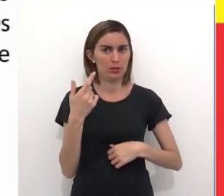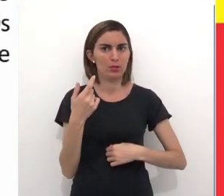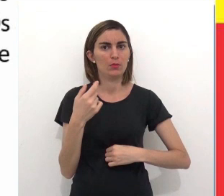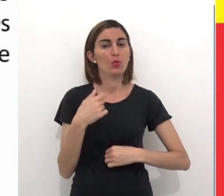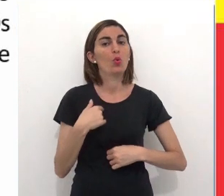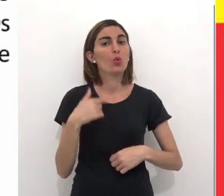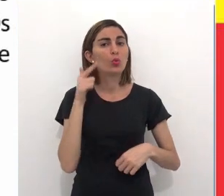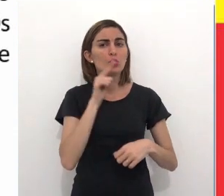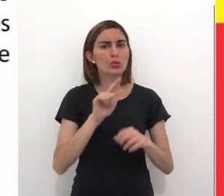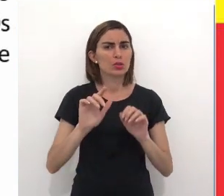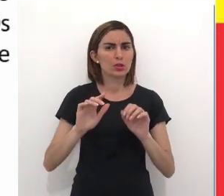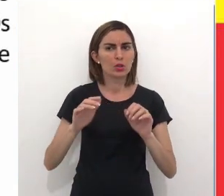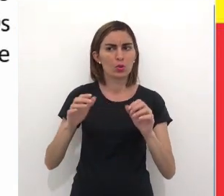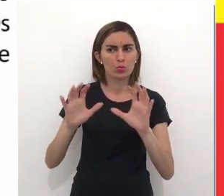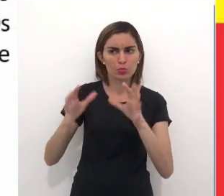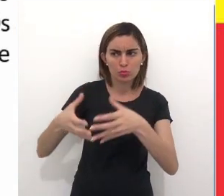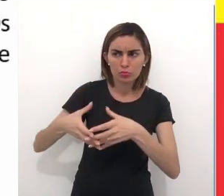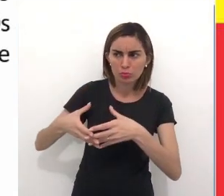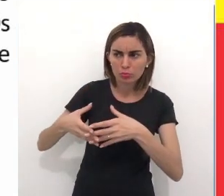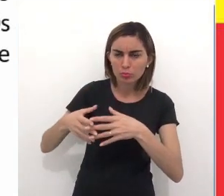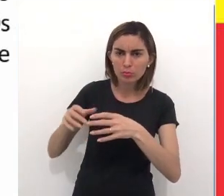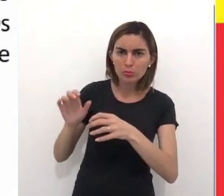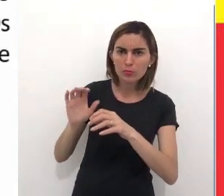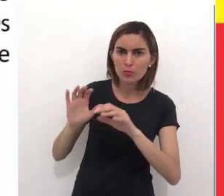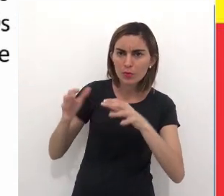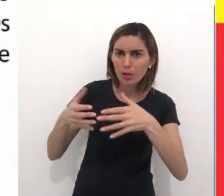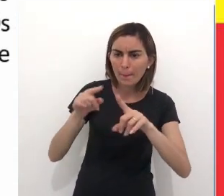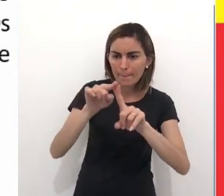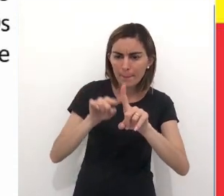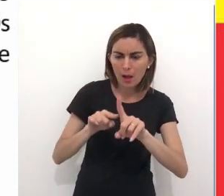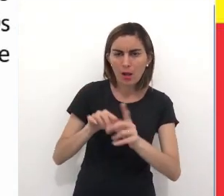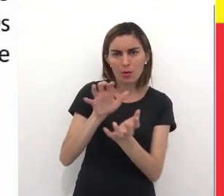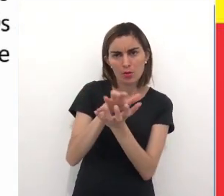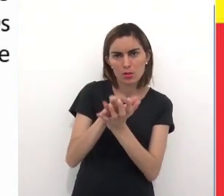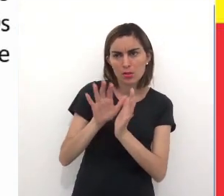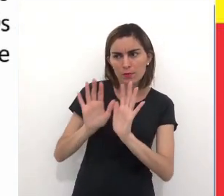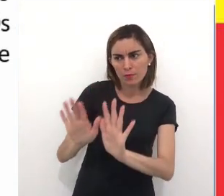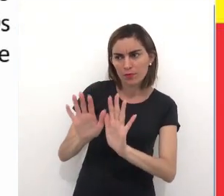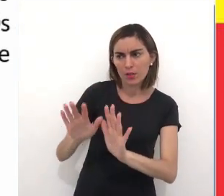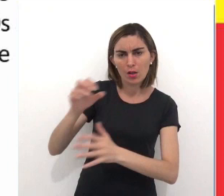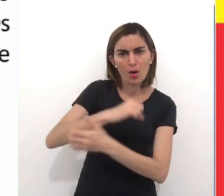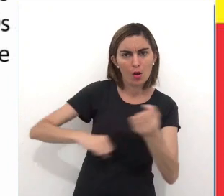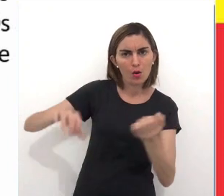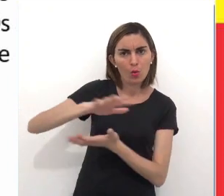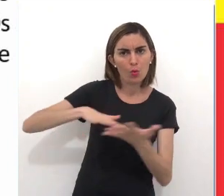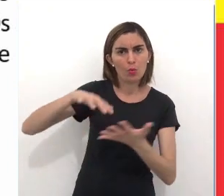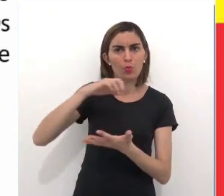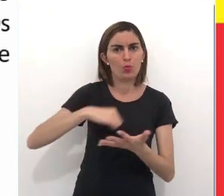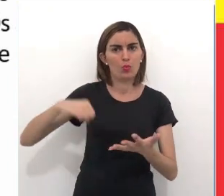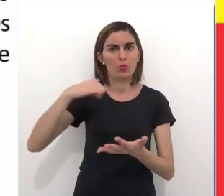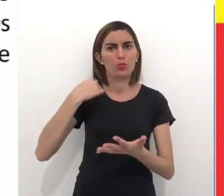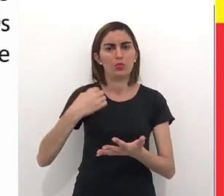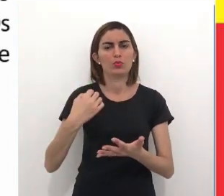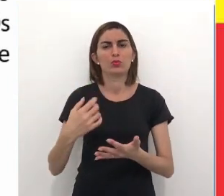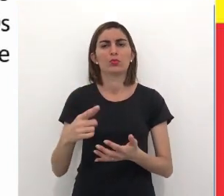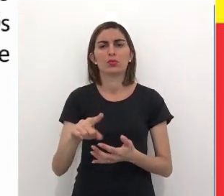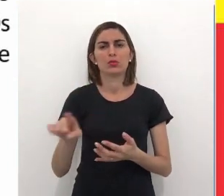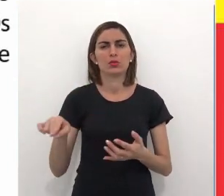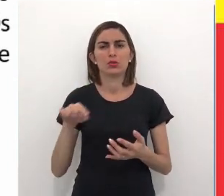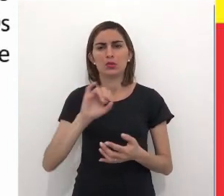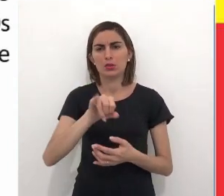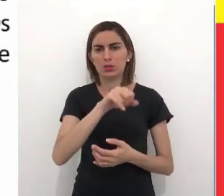Olinda, conseguiu isolar os revoltosos em um bairro do Recife. E no